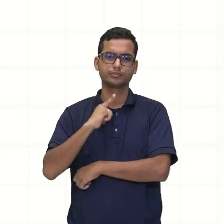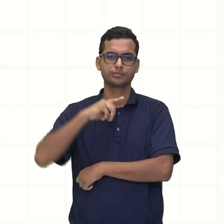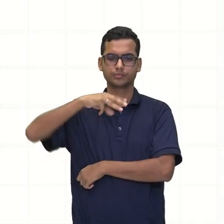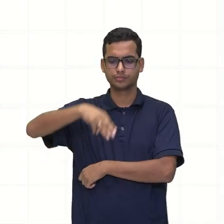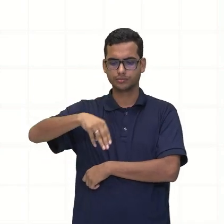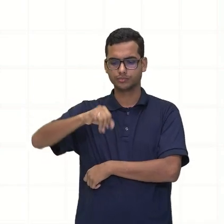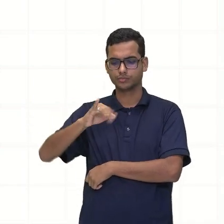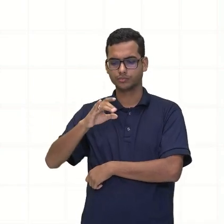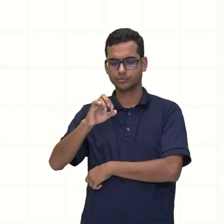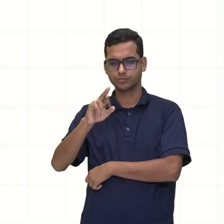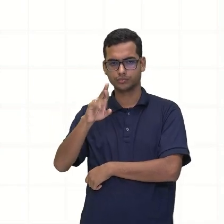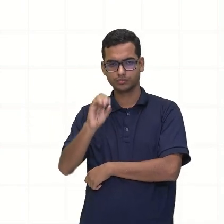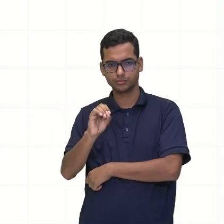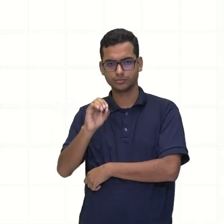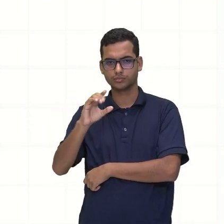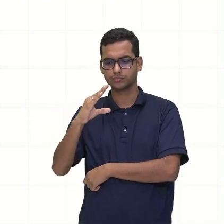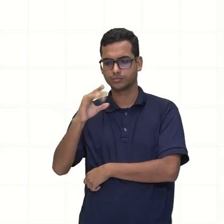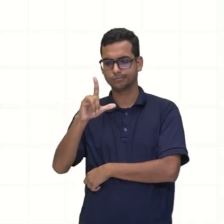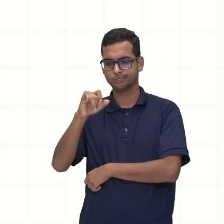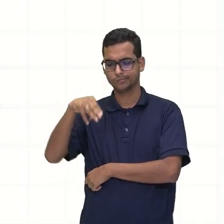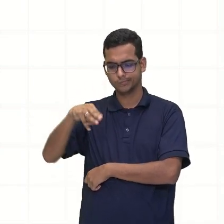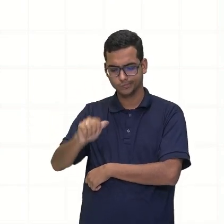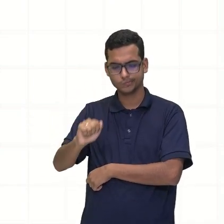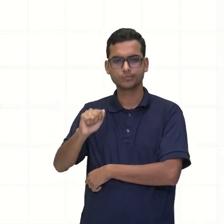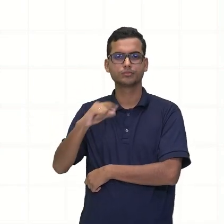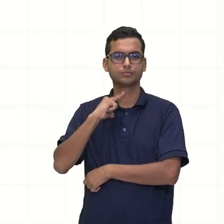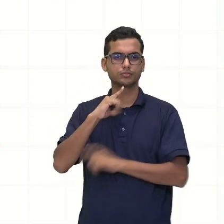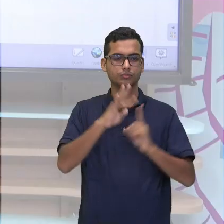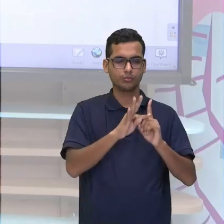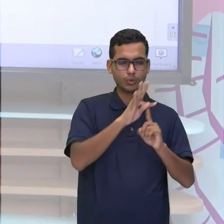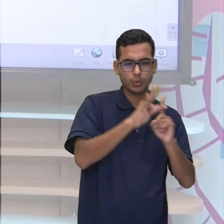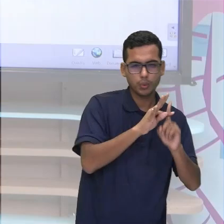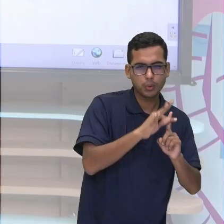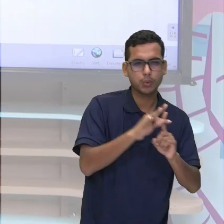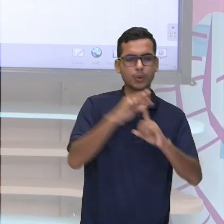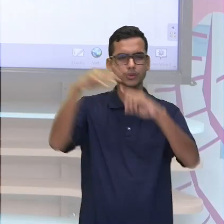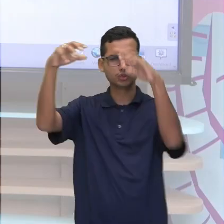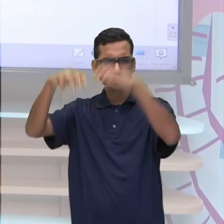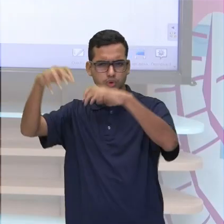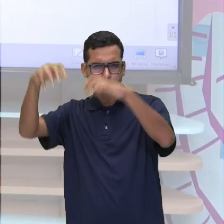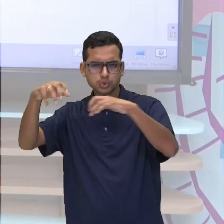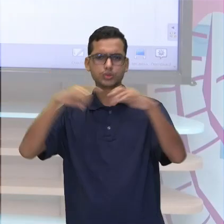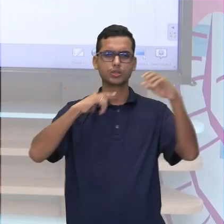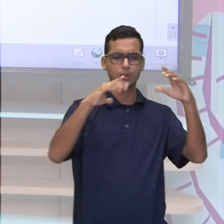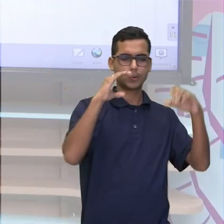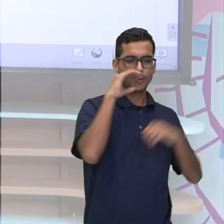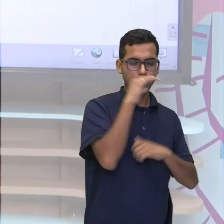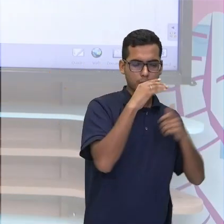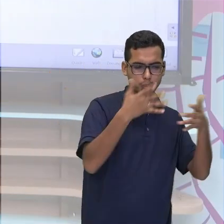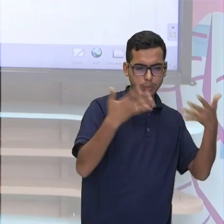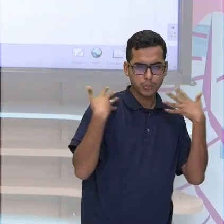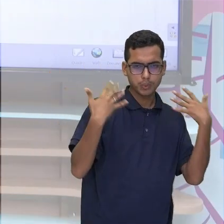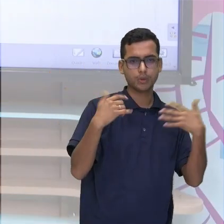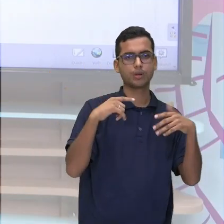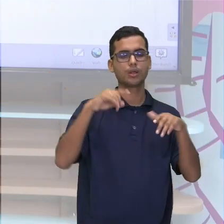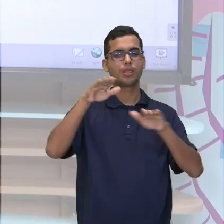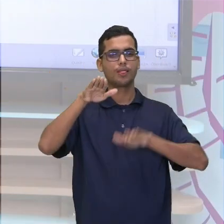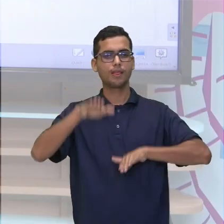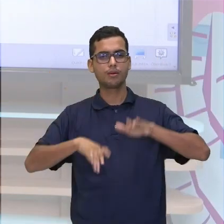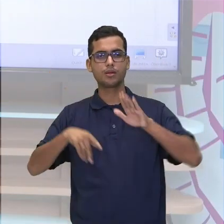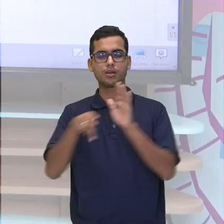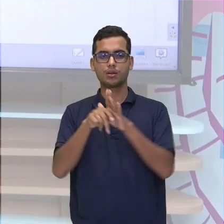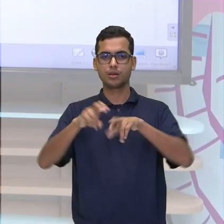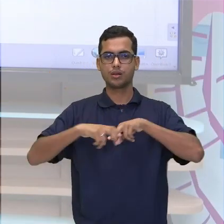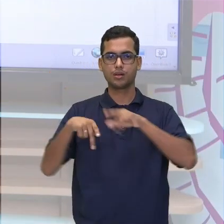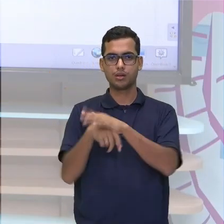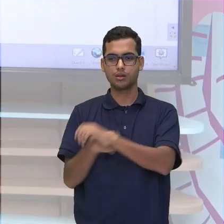uma temperatura diferenciada, a questão da umidade também que vai se diferenciar por conta ali da presença da